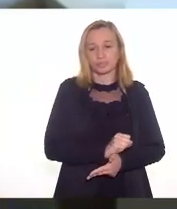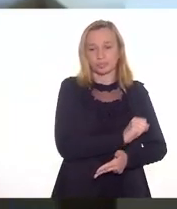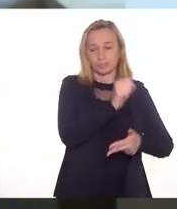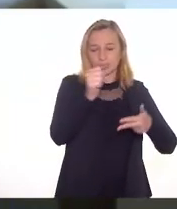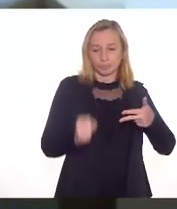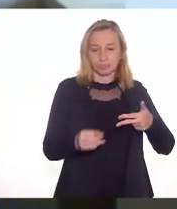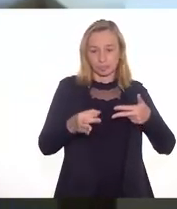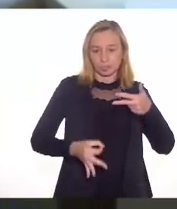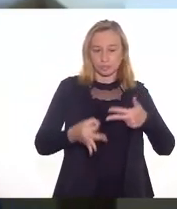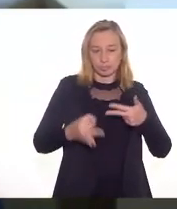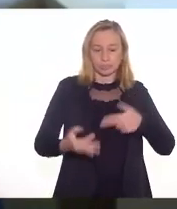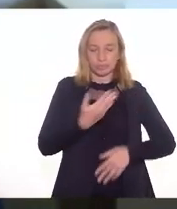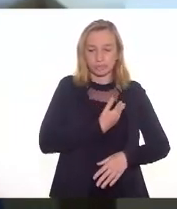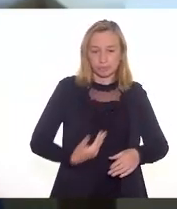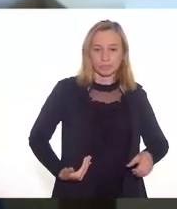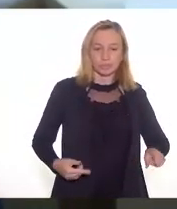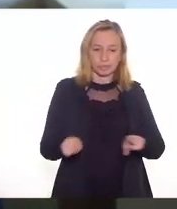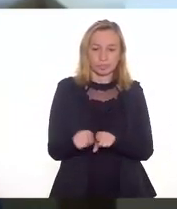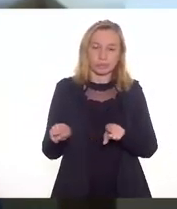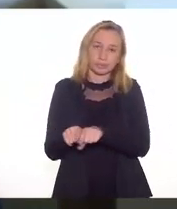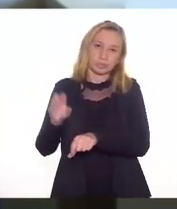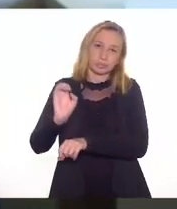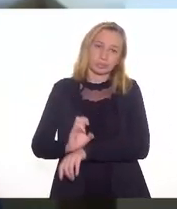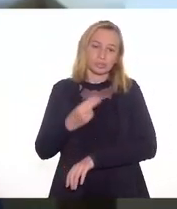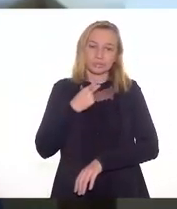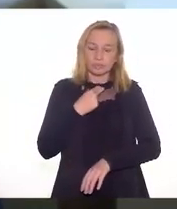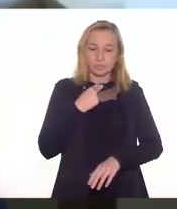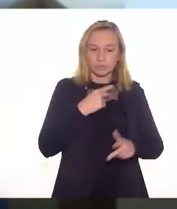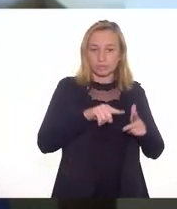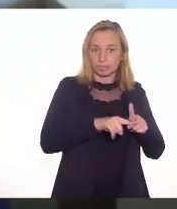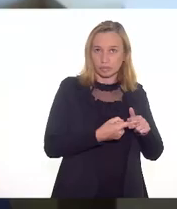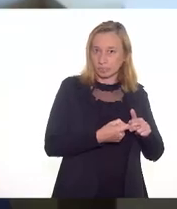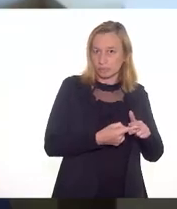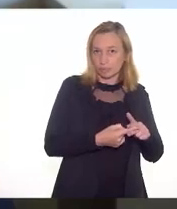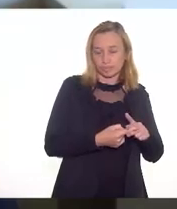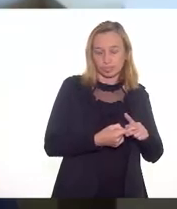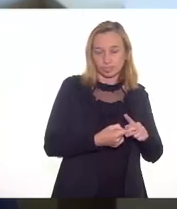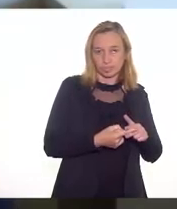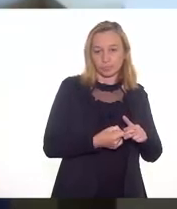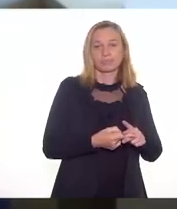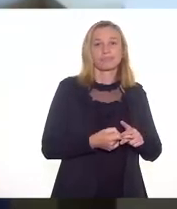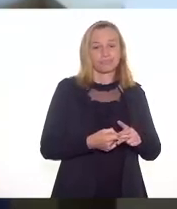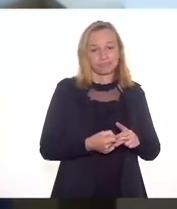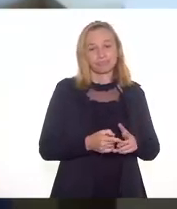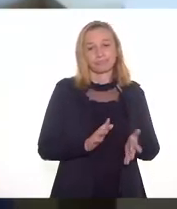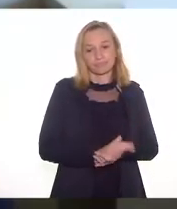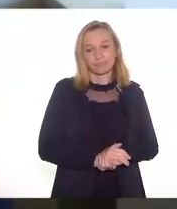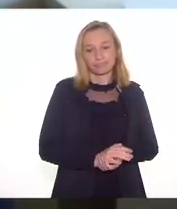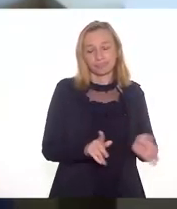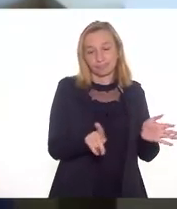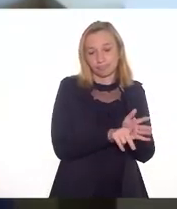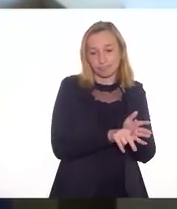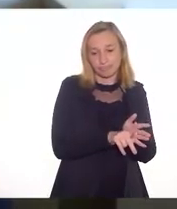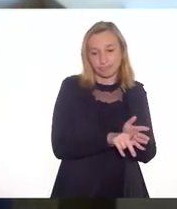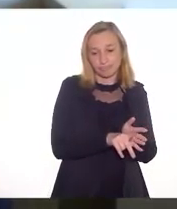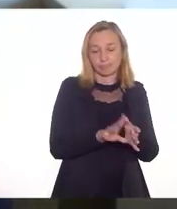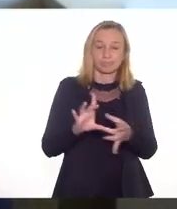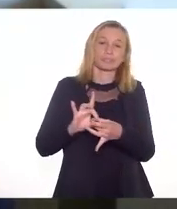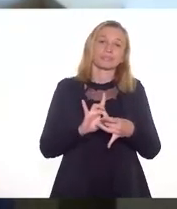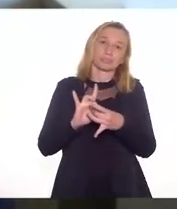públicos estaduais não podem regulamentar planos de saúde, que é prerrogativa da